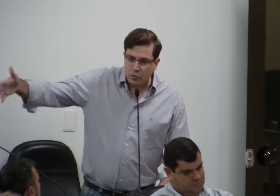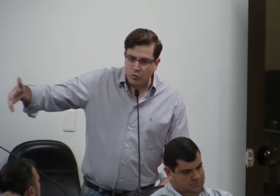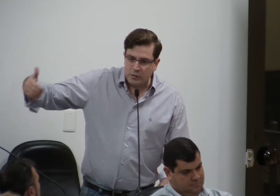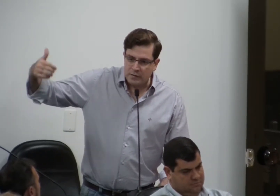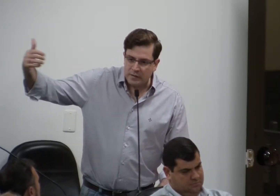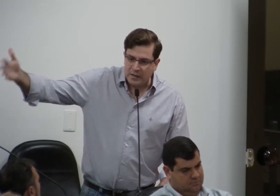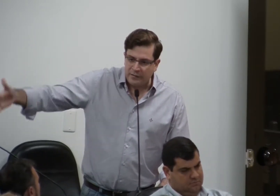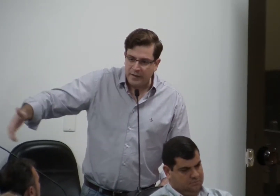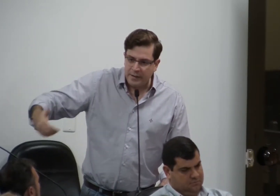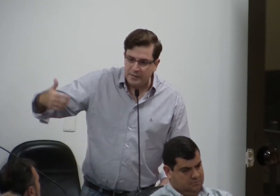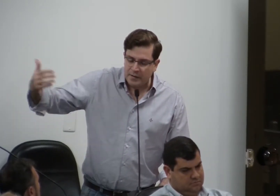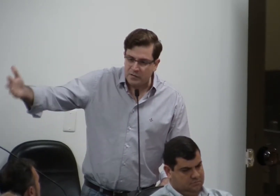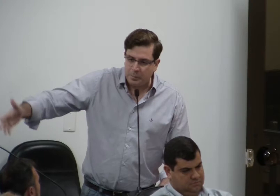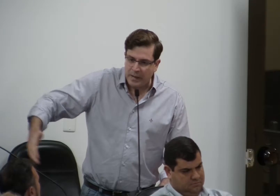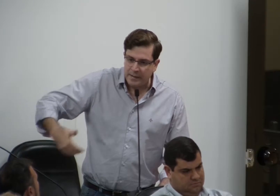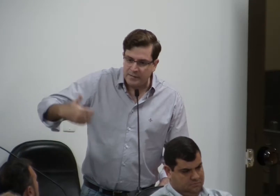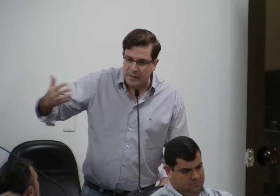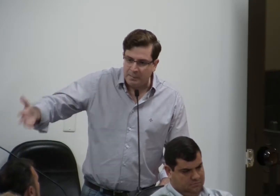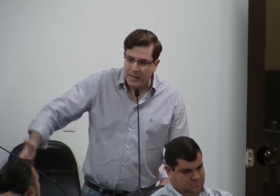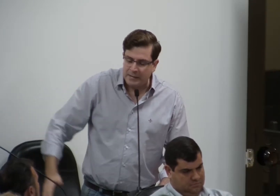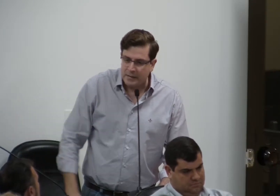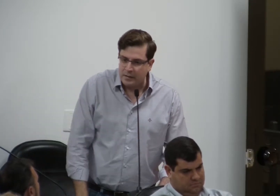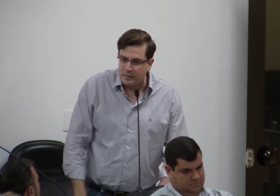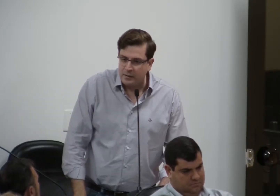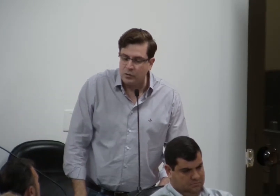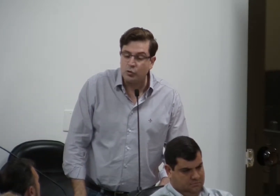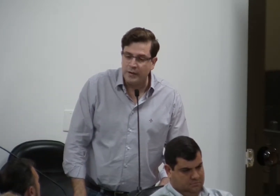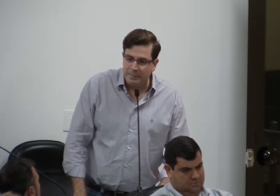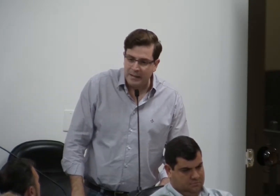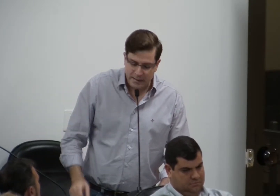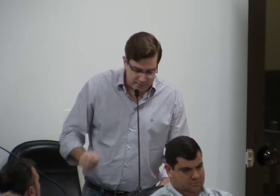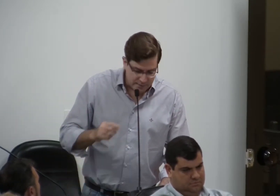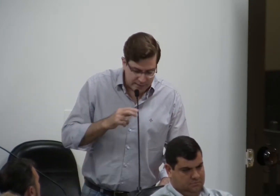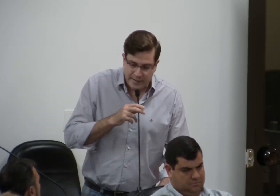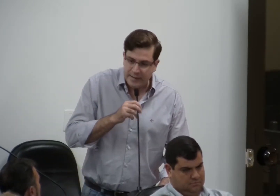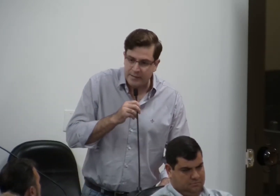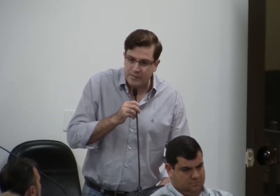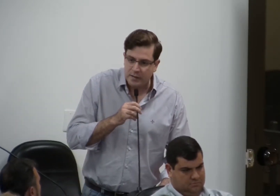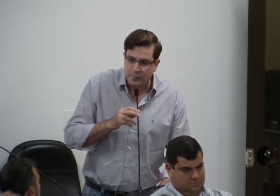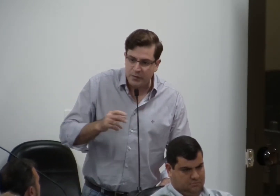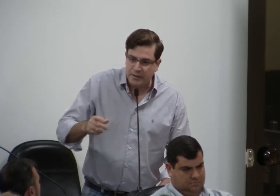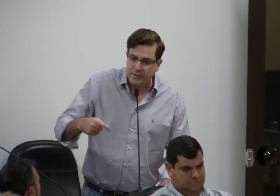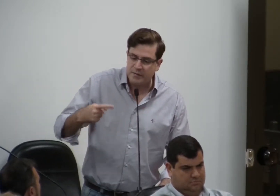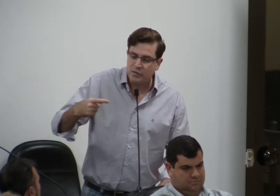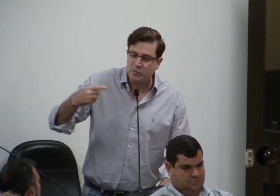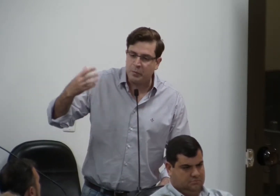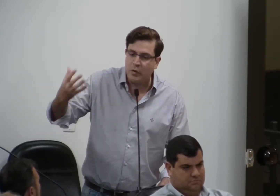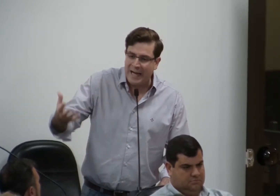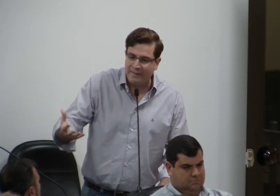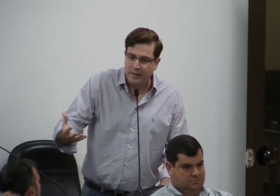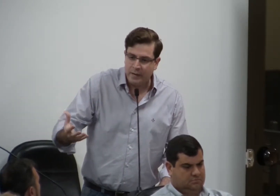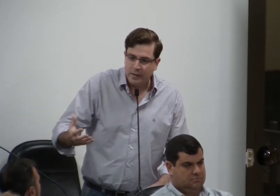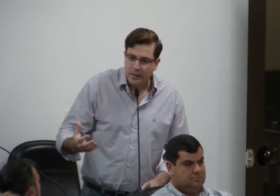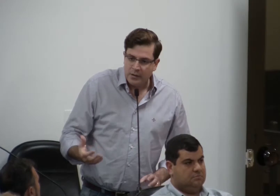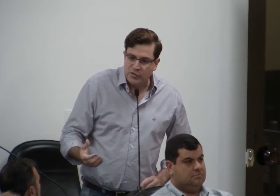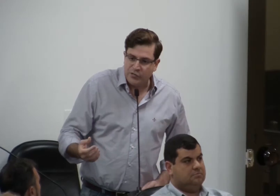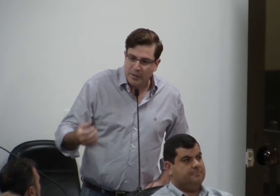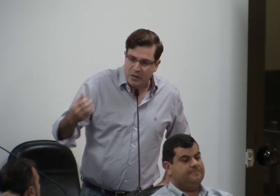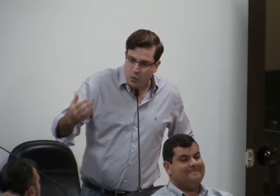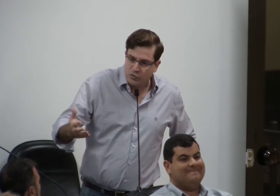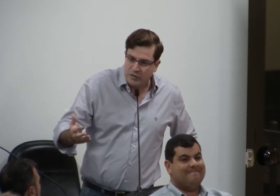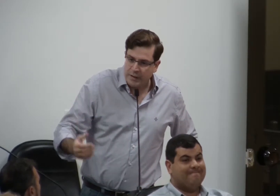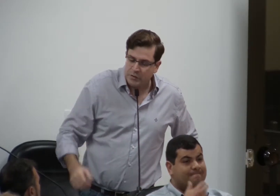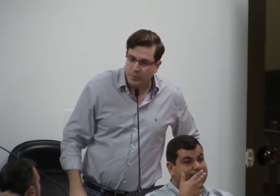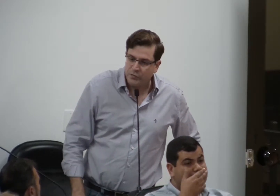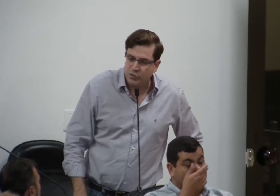das grutas, das cavernas, das praias, da mata e de toda a beleza da riqueza que poderia ter sido explorada de